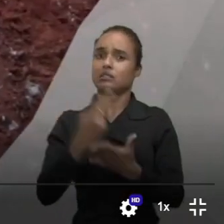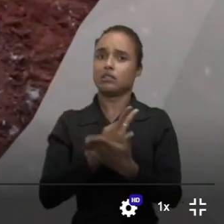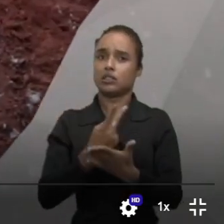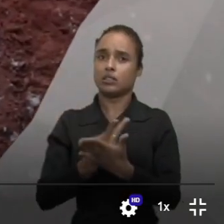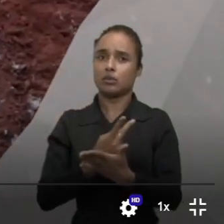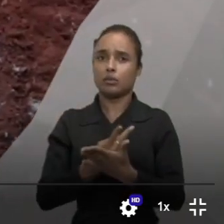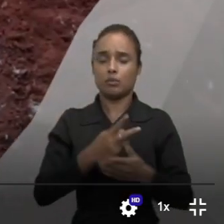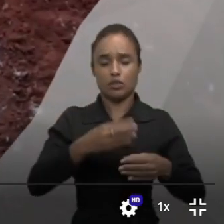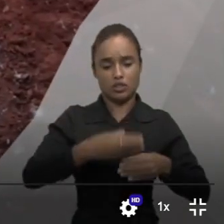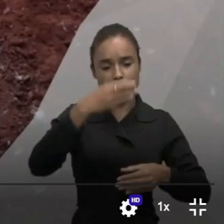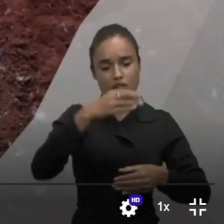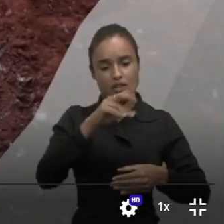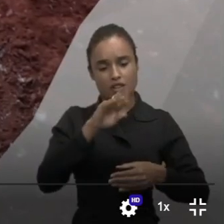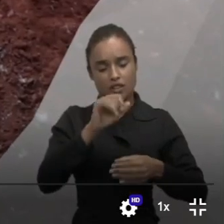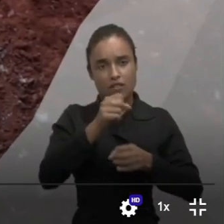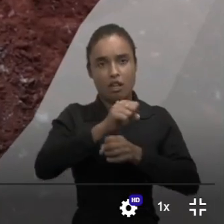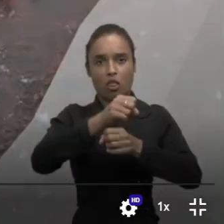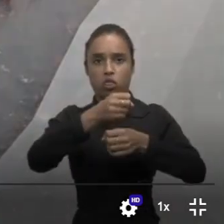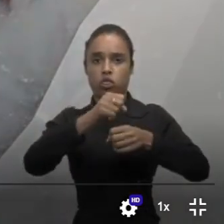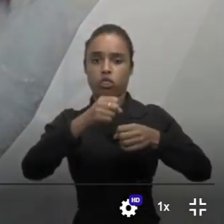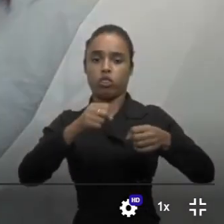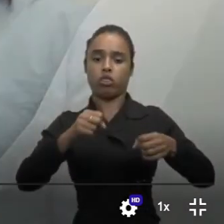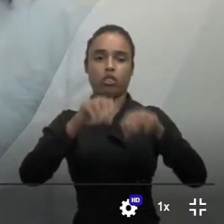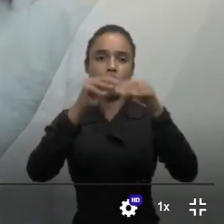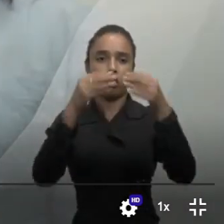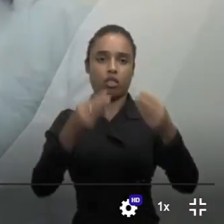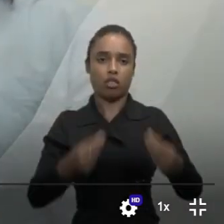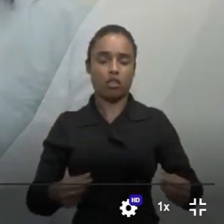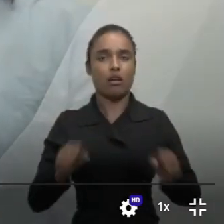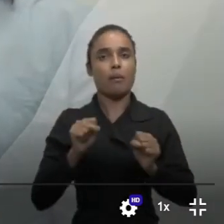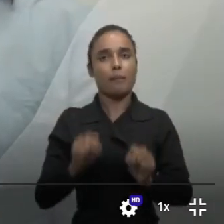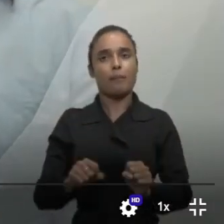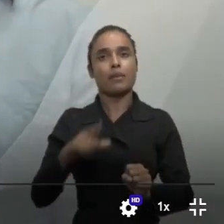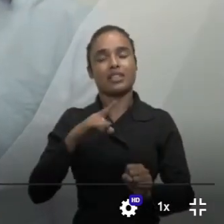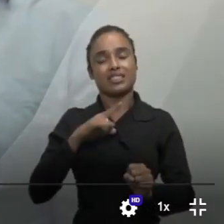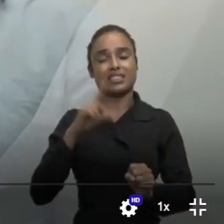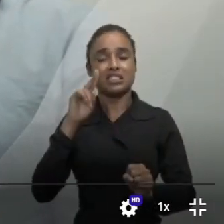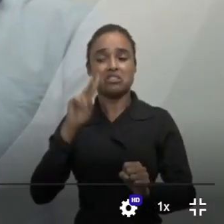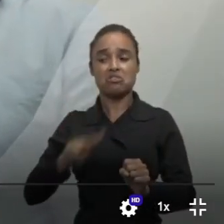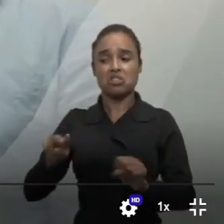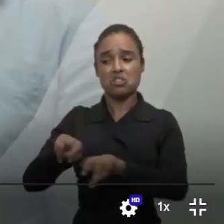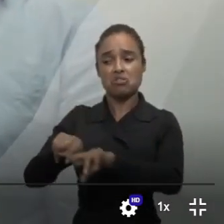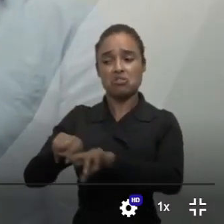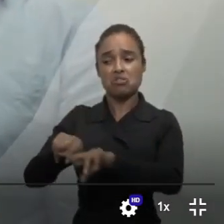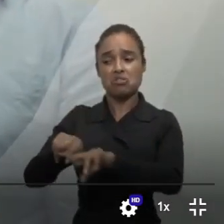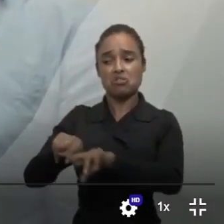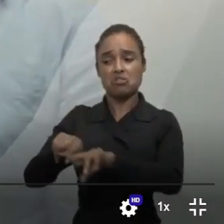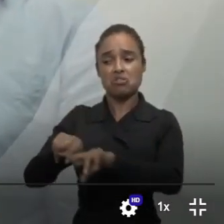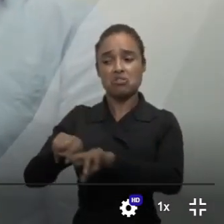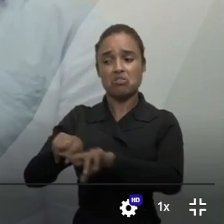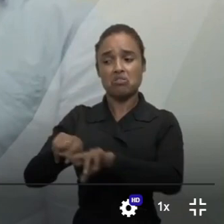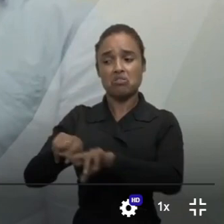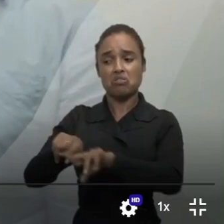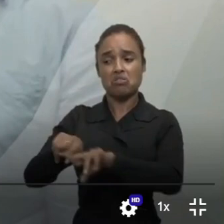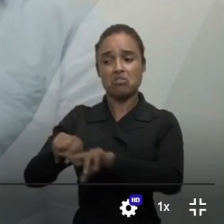das vigas. Atualmente no Brasil a gente tem inúmeros casos onde o mau dimensionamento de qualquer elemento, inclusive